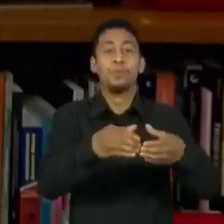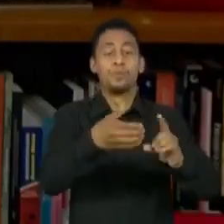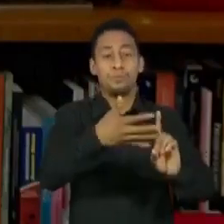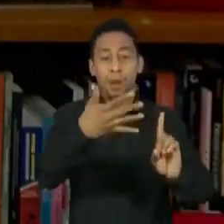EA senha